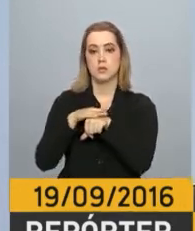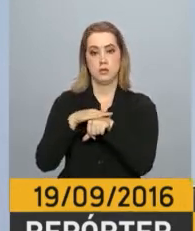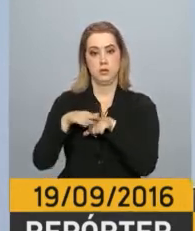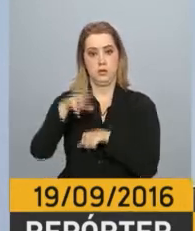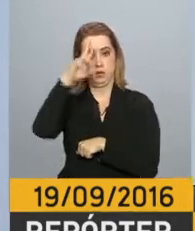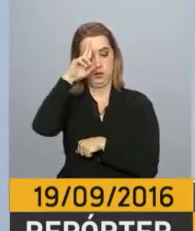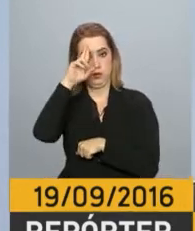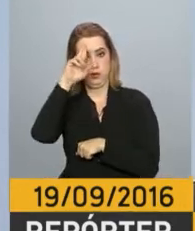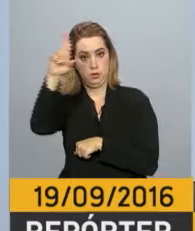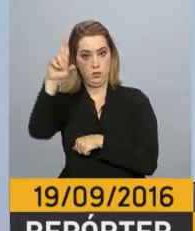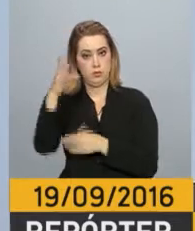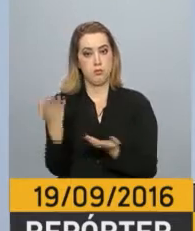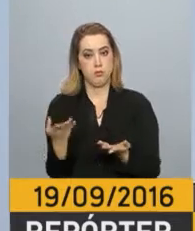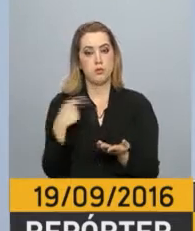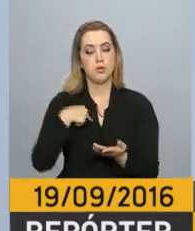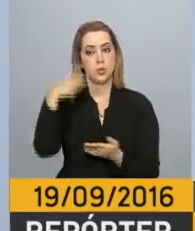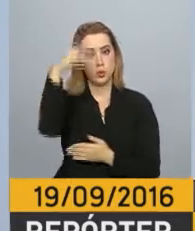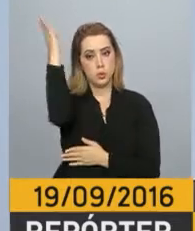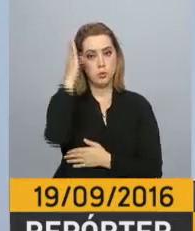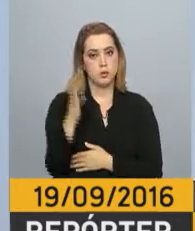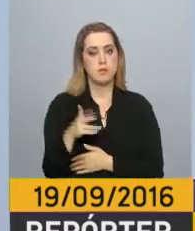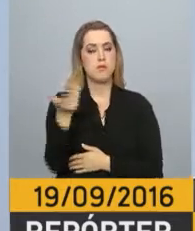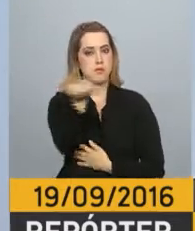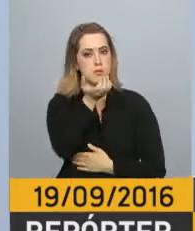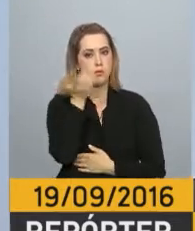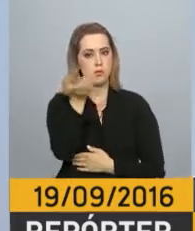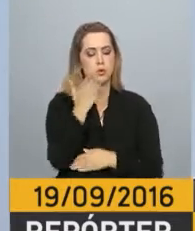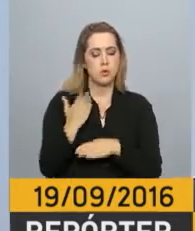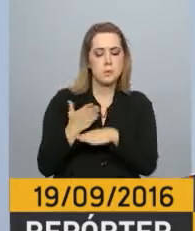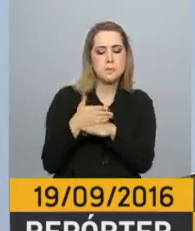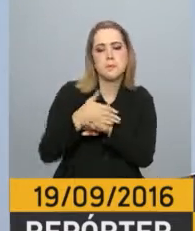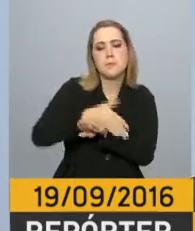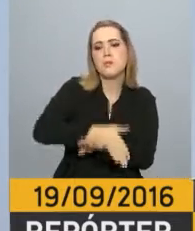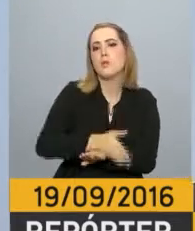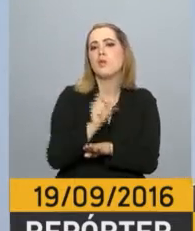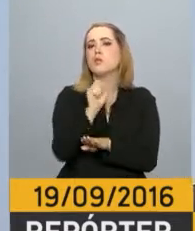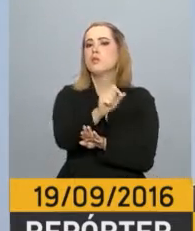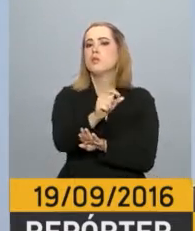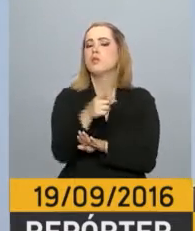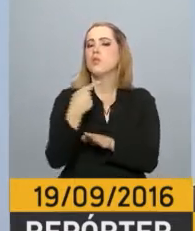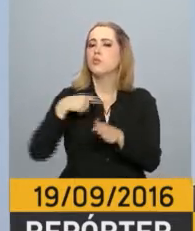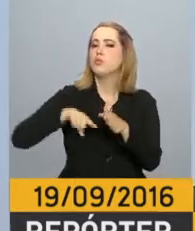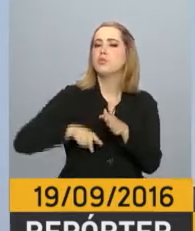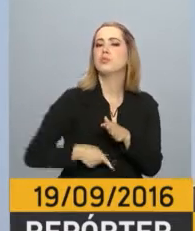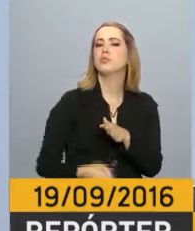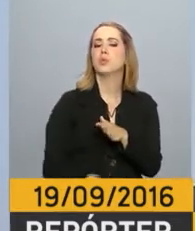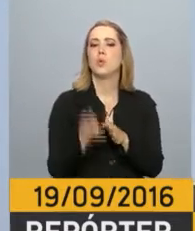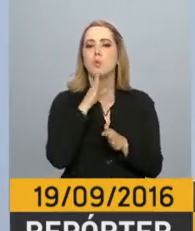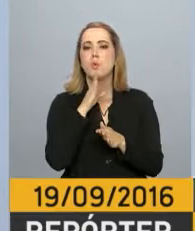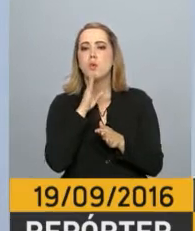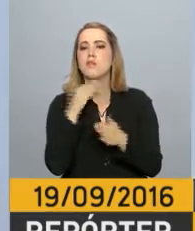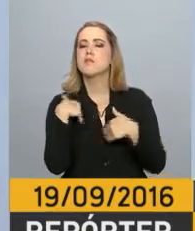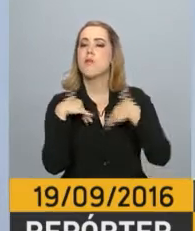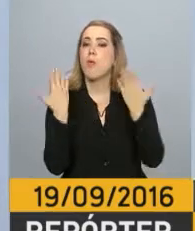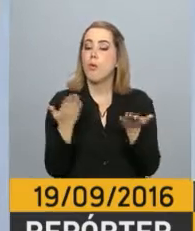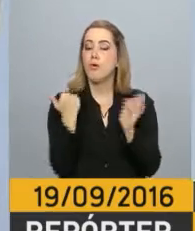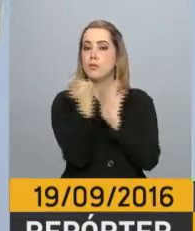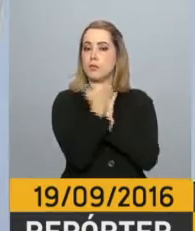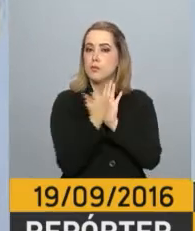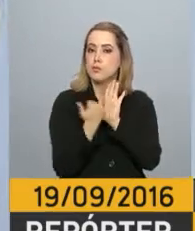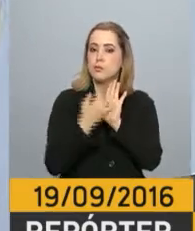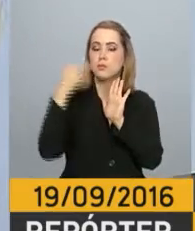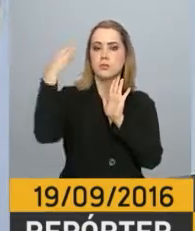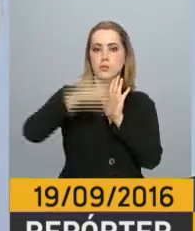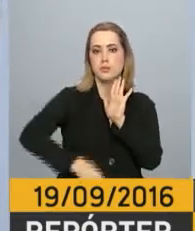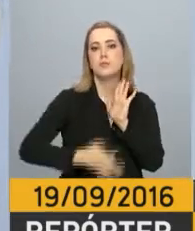no Brasil, que tem manifestado interesse de poder aprofundar um pouco mais do conhecimento dos nossos planos, e evidentemente